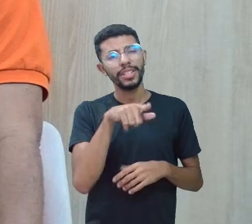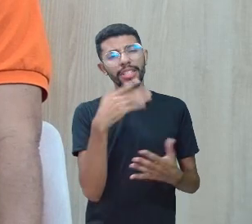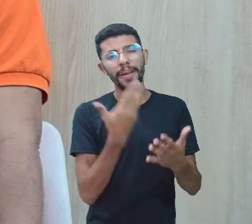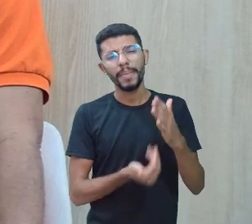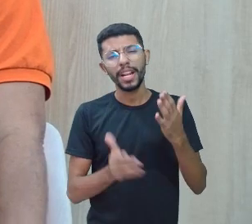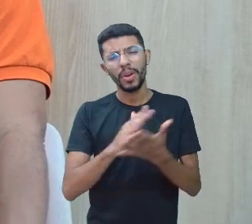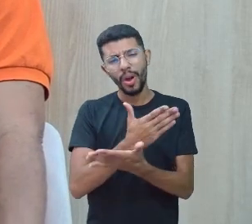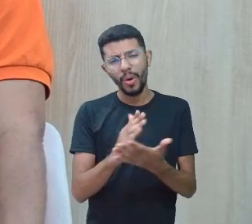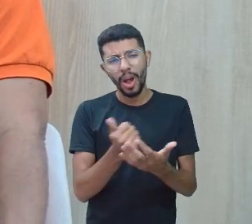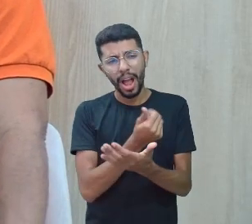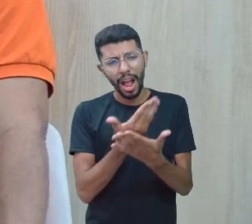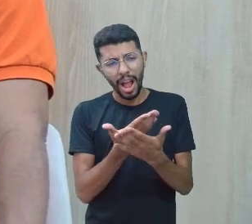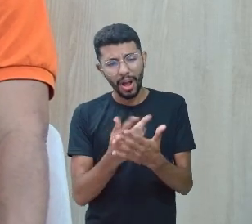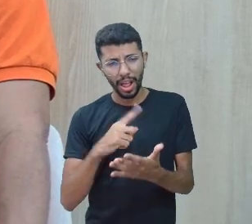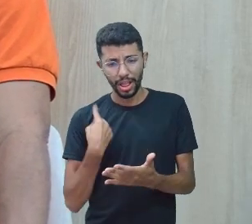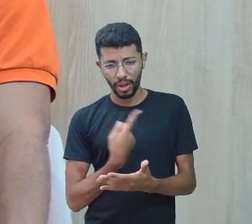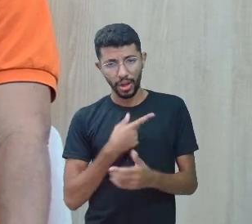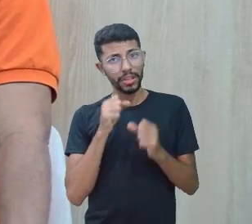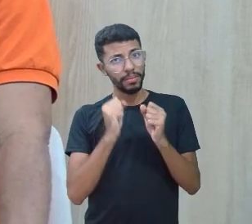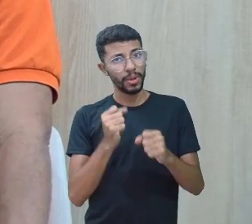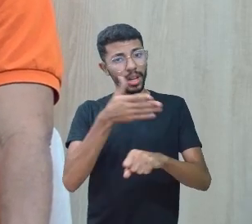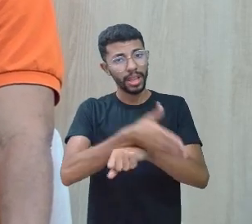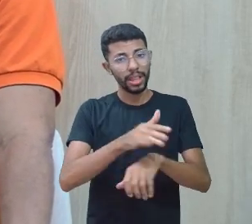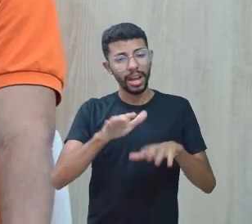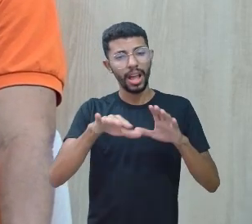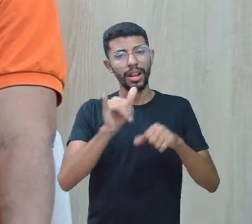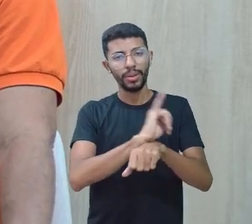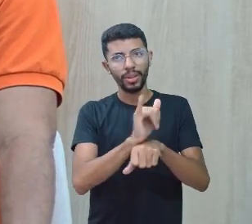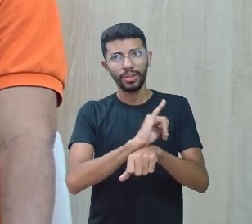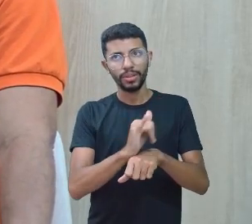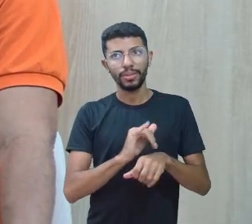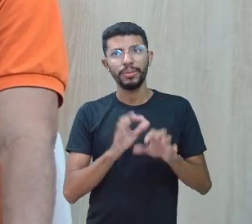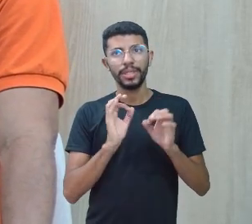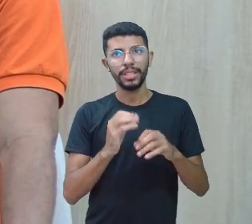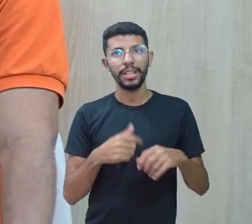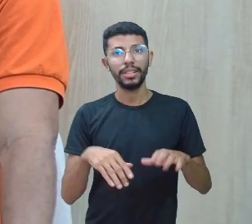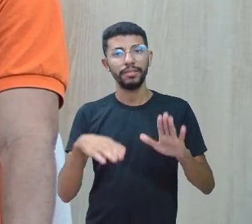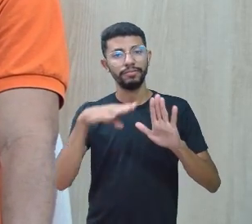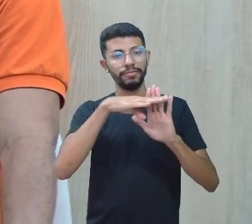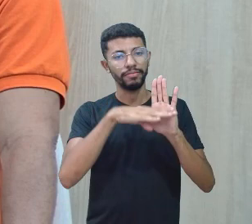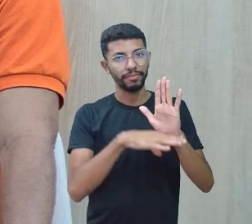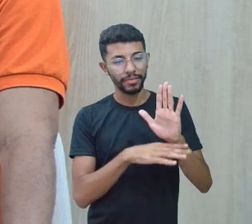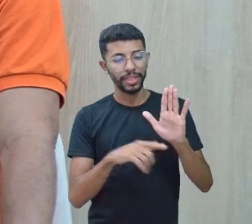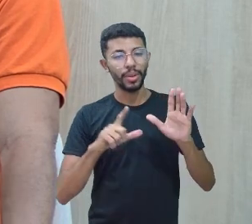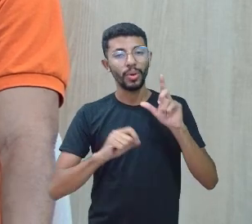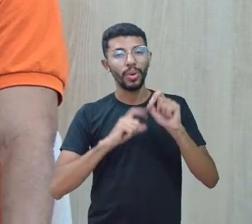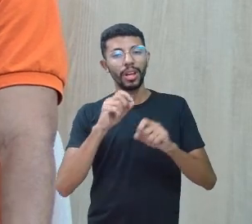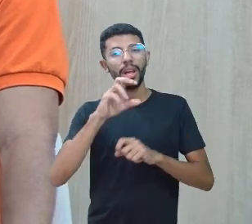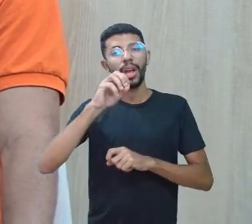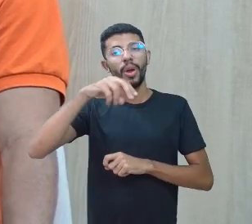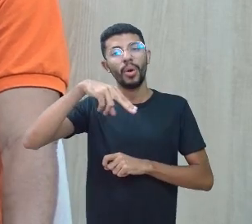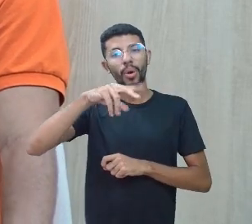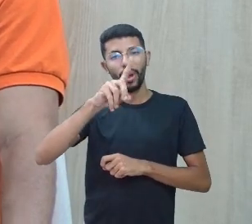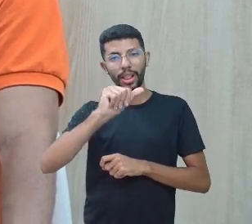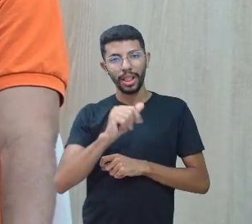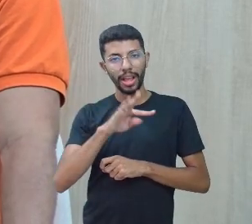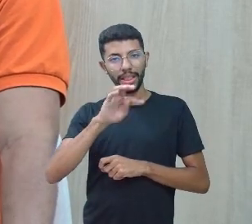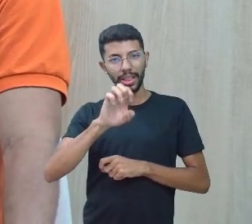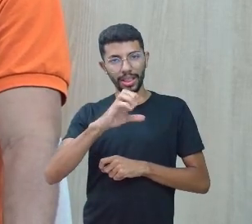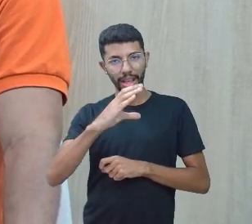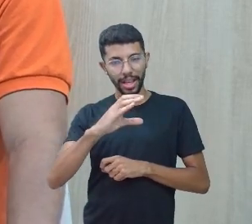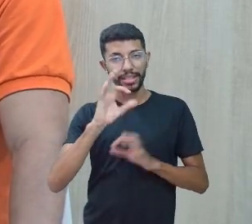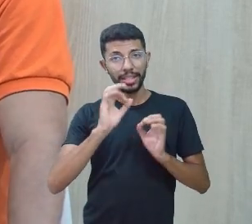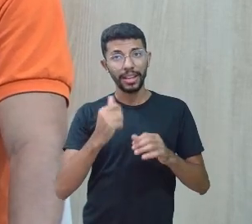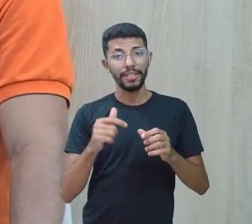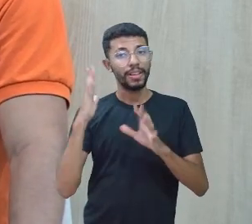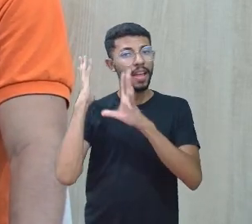10 aulas, vocês podem entrar no YouTube e no playlist Onda Tech e revisar ou ver